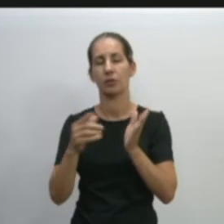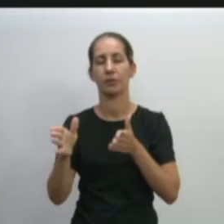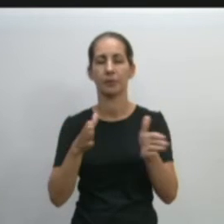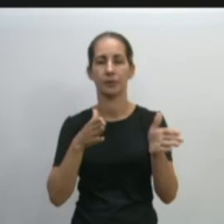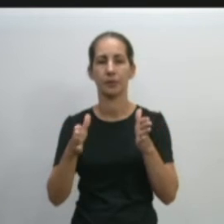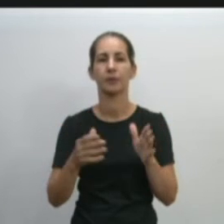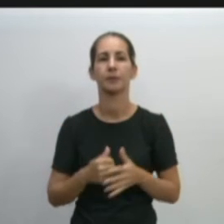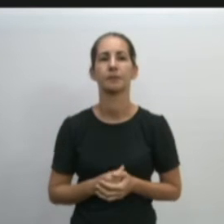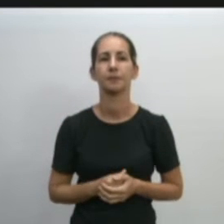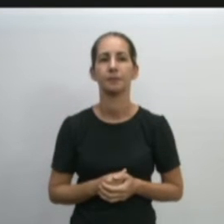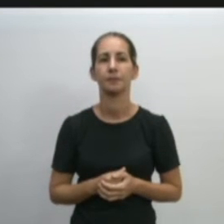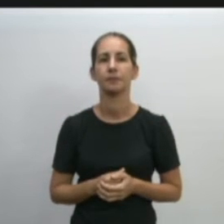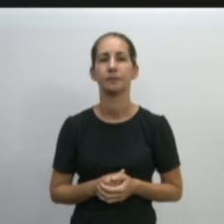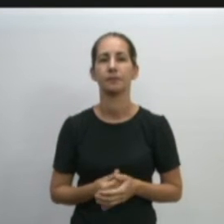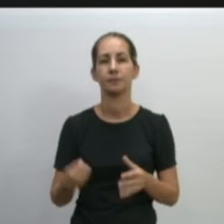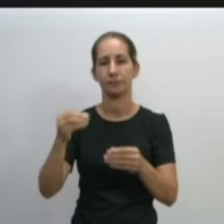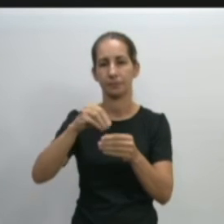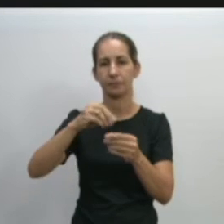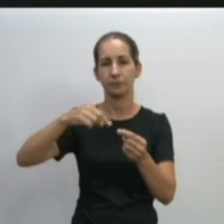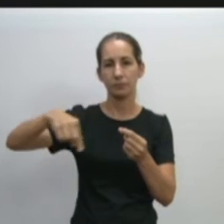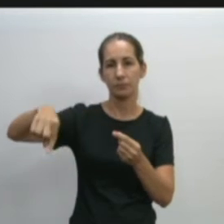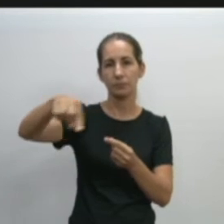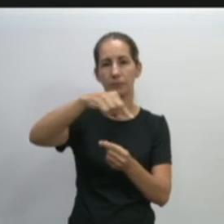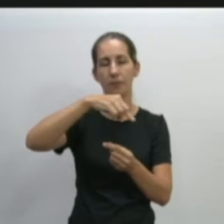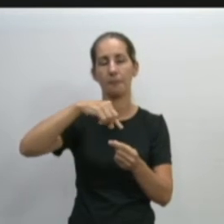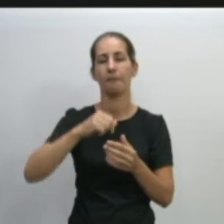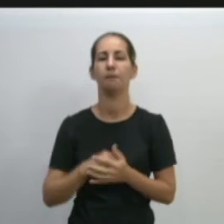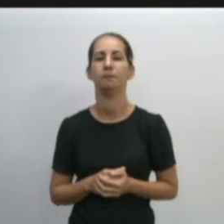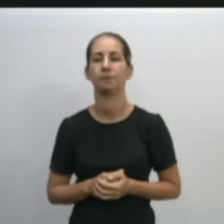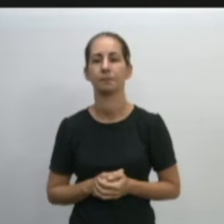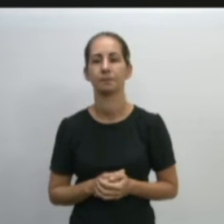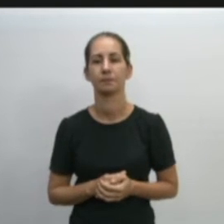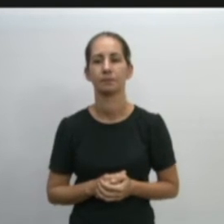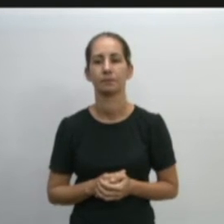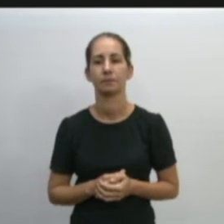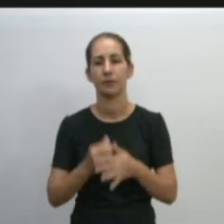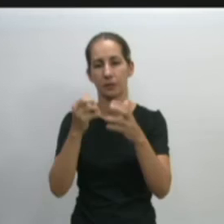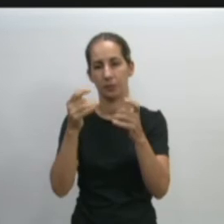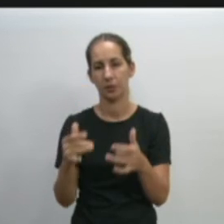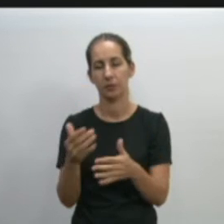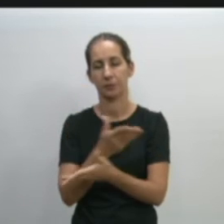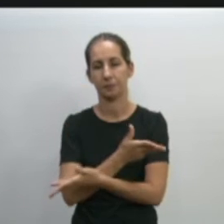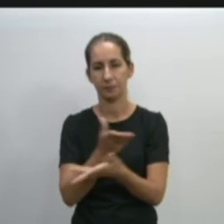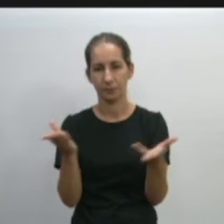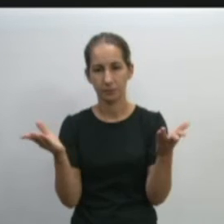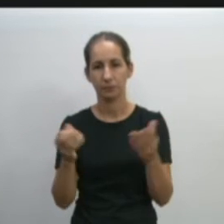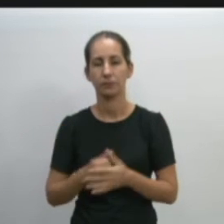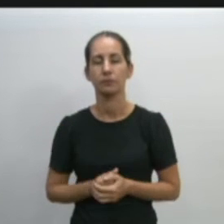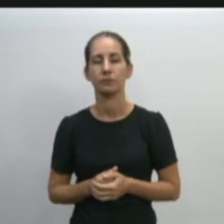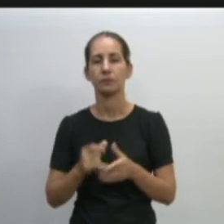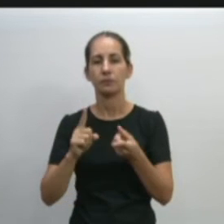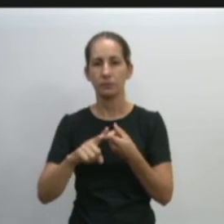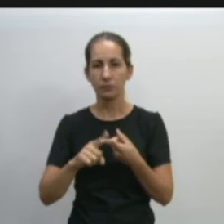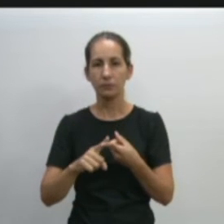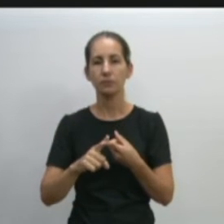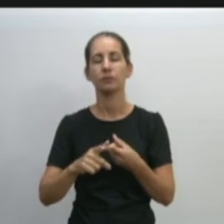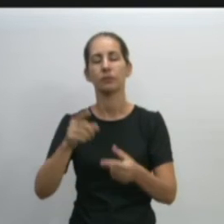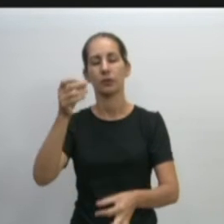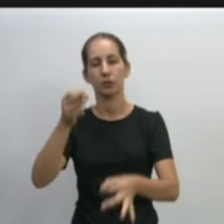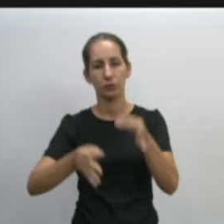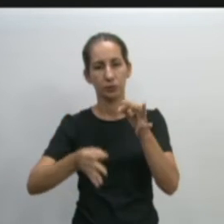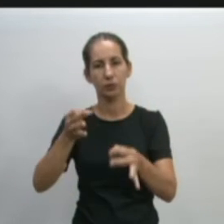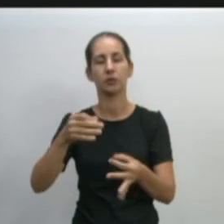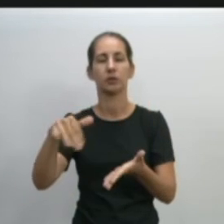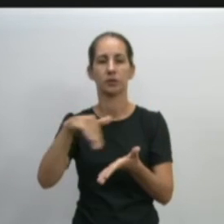mandato em implantar a rotatória naquele cruzamento. Então, é essa prestação de conta, também fazendo justiça